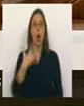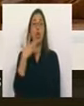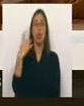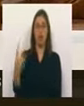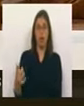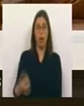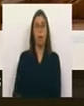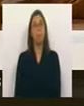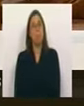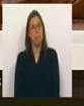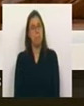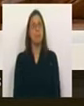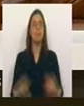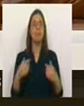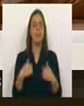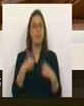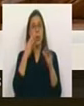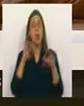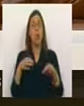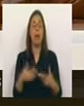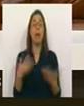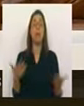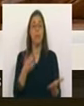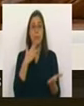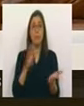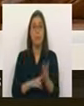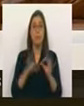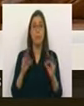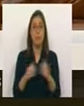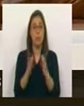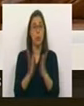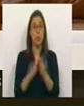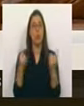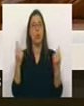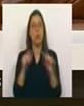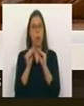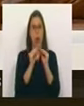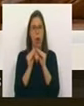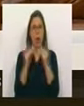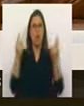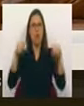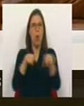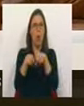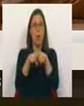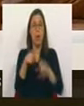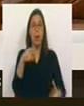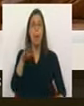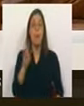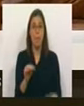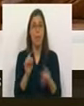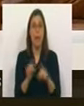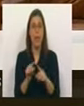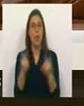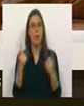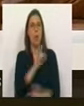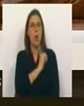só, não deixaremos concluir que, afinal, tudo não passou de um embuste político e que o PS,